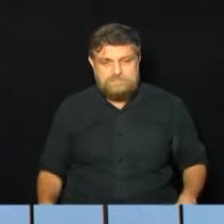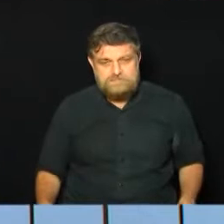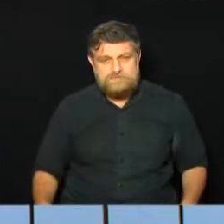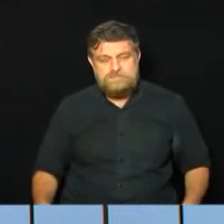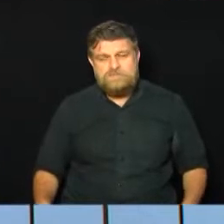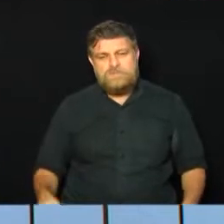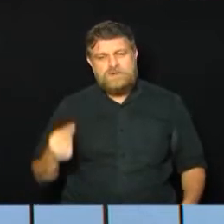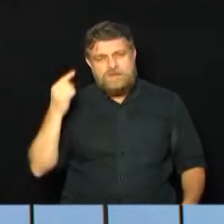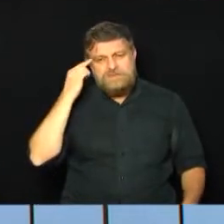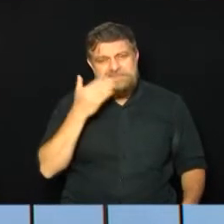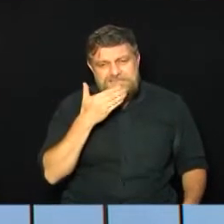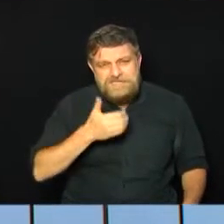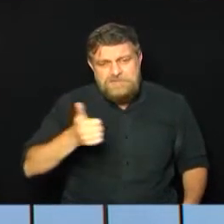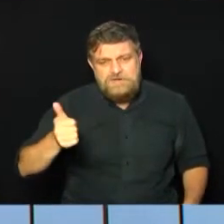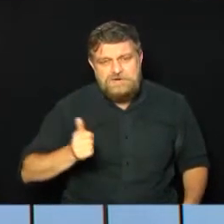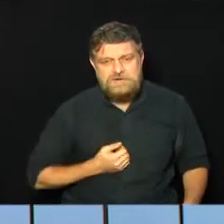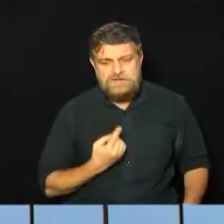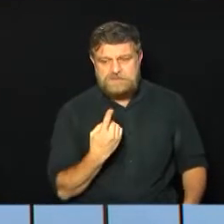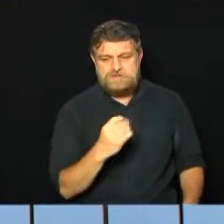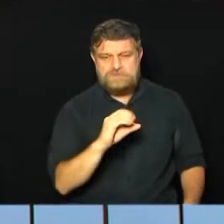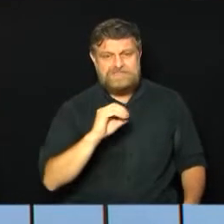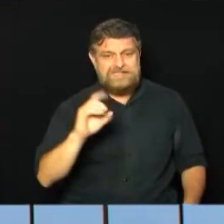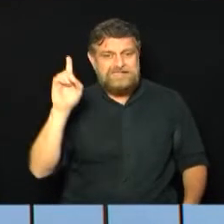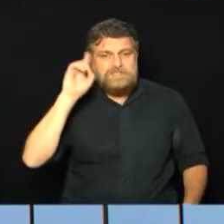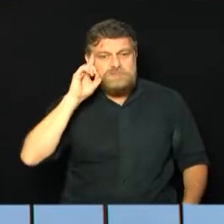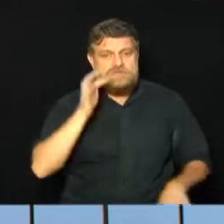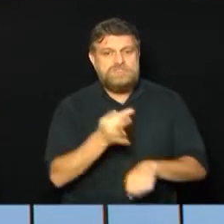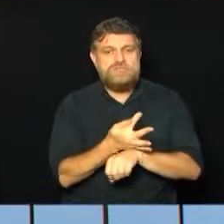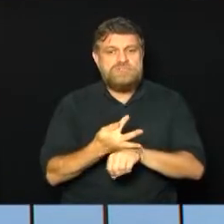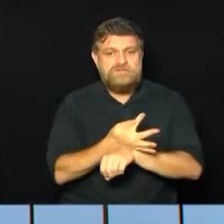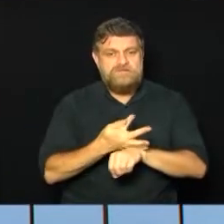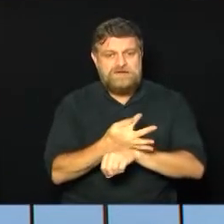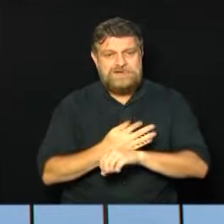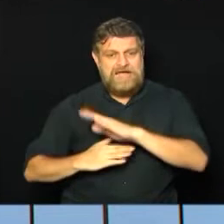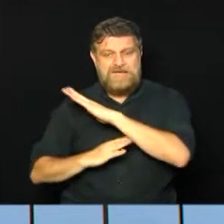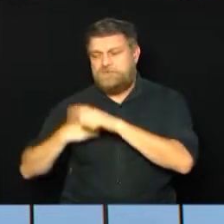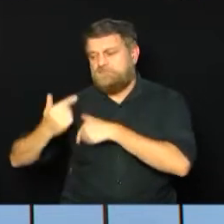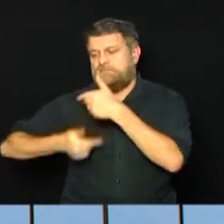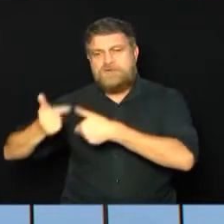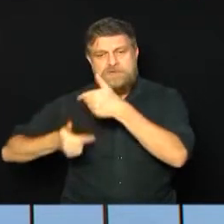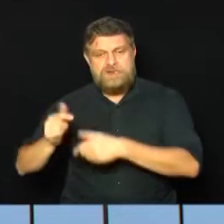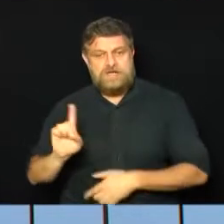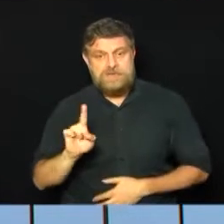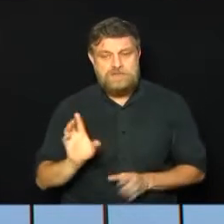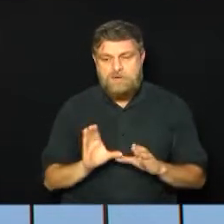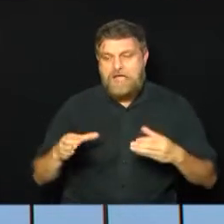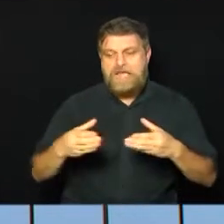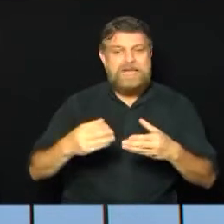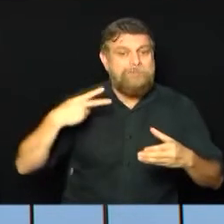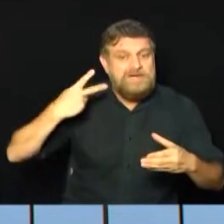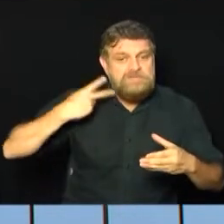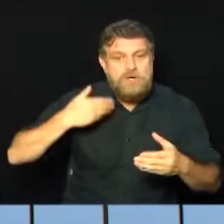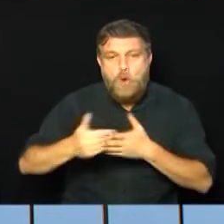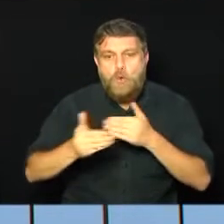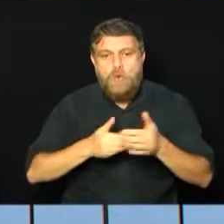melhor a gente criar um projeto que dê 180 dias de recesso. Por quê? Quanto mais a Câmara trabalha, não a Câmara de Campinas, qualquer Câmara no Brasil